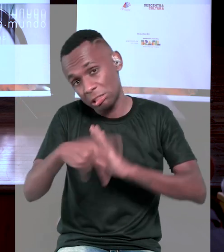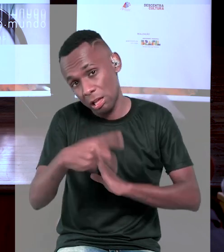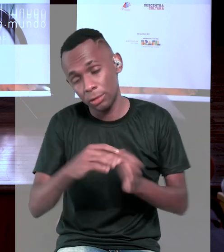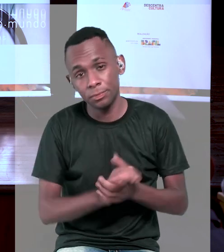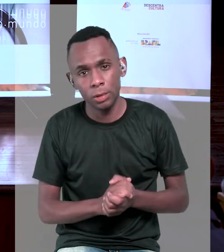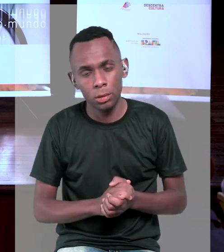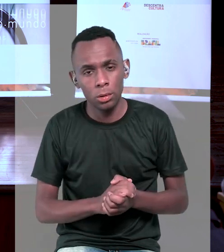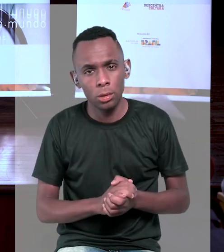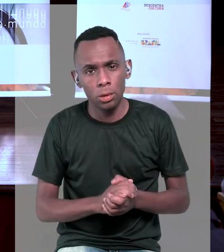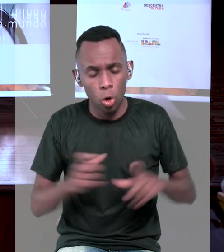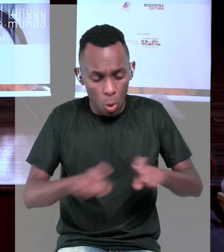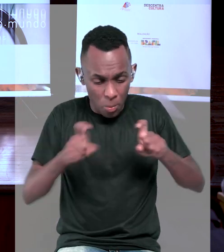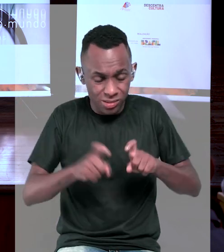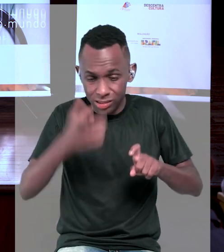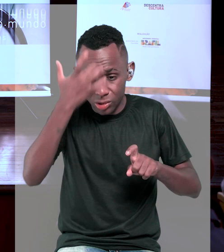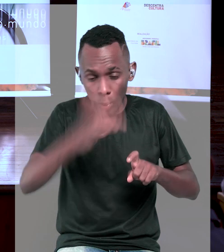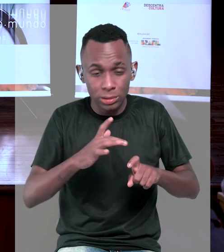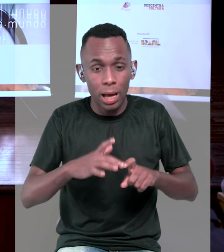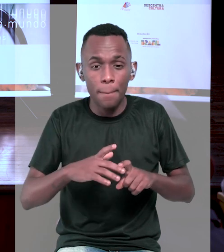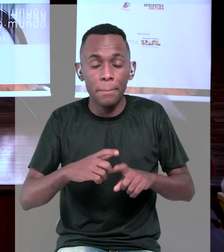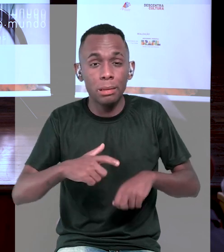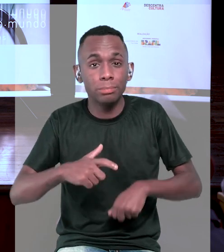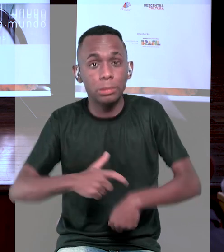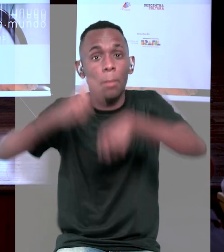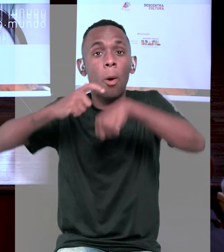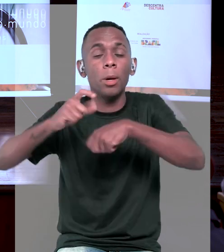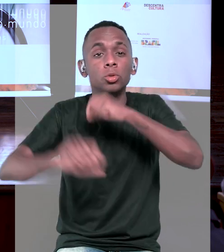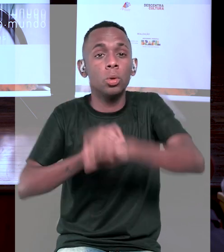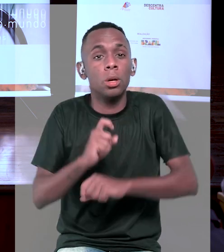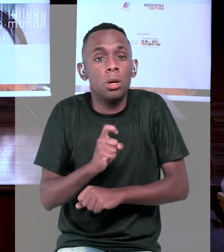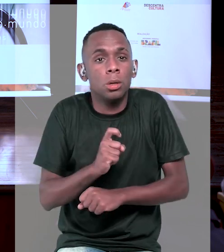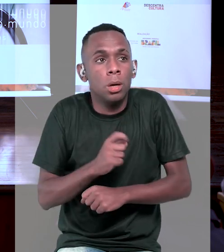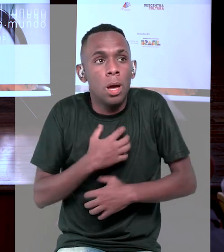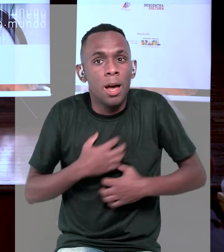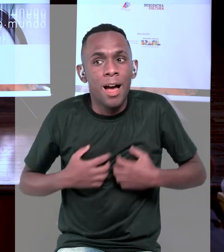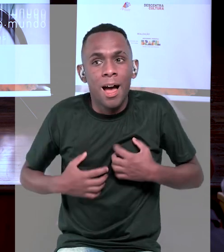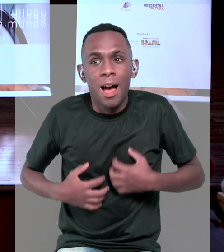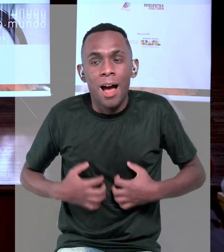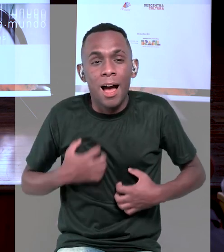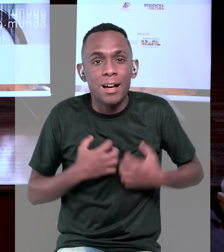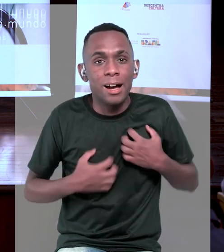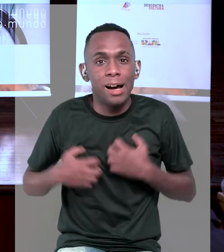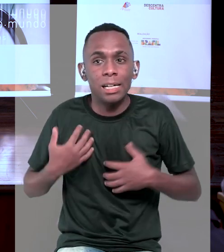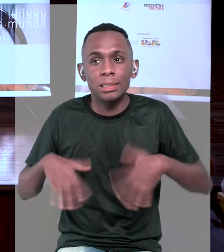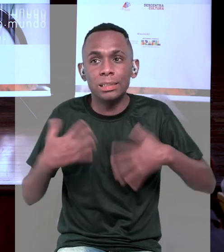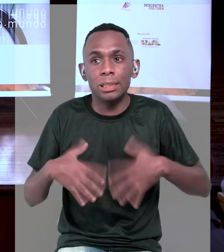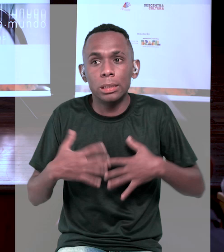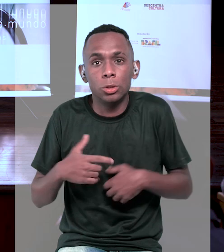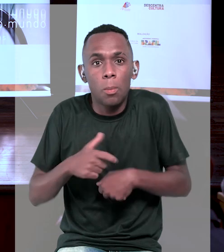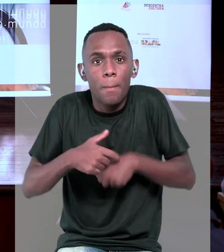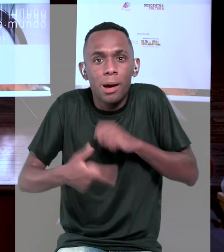Computadores não sabem registrar instantaneamente o frio na barriga causado pela tensão